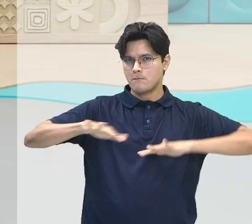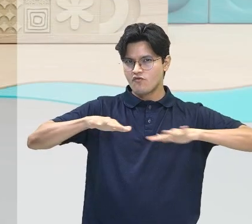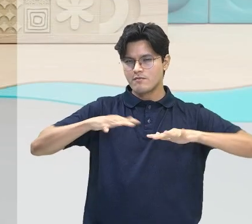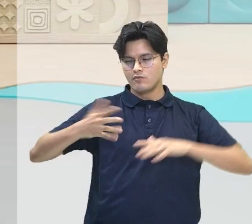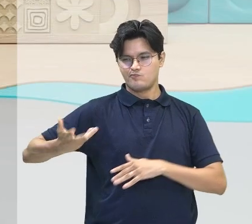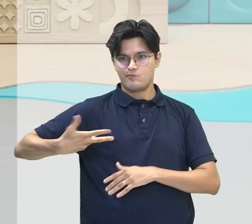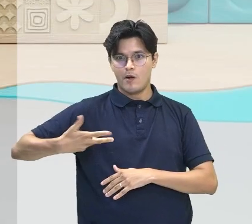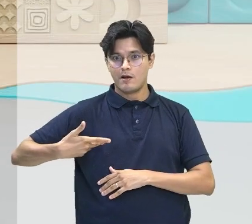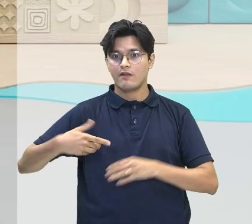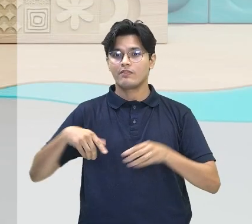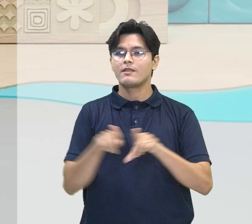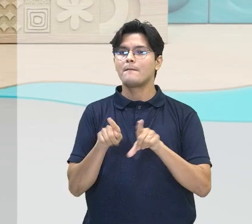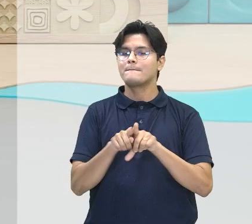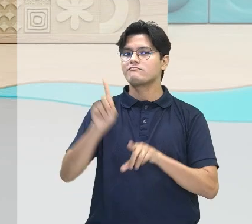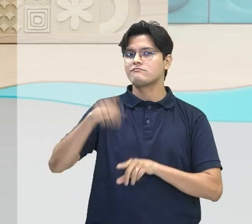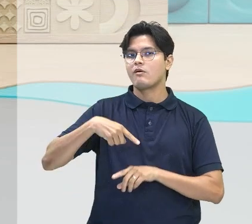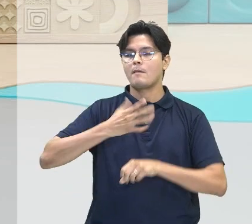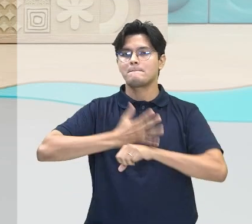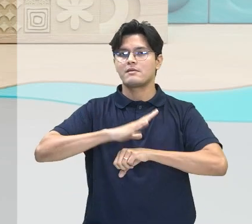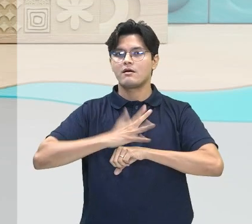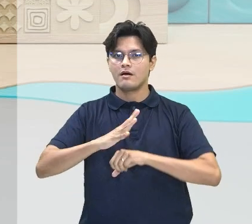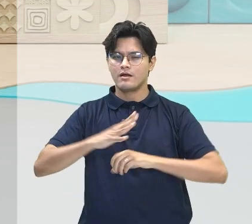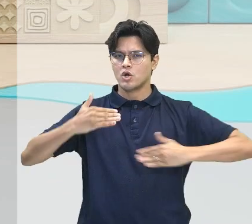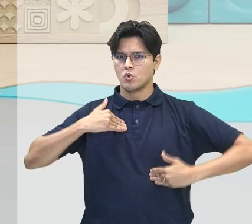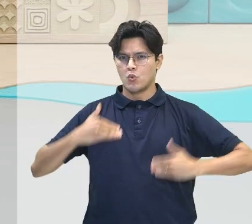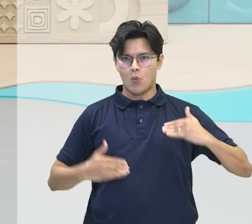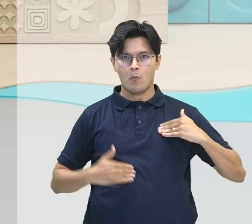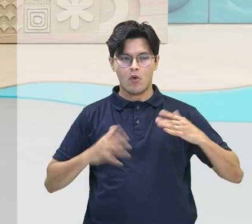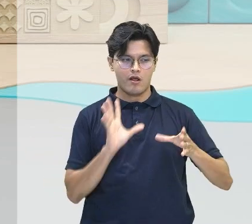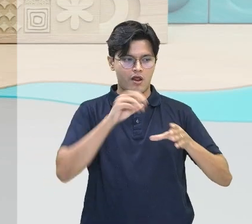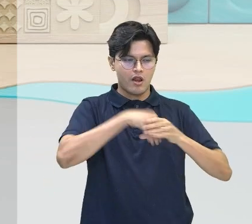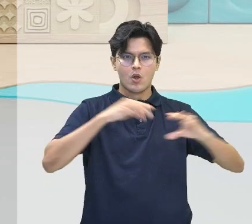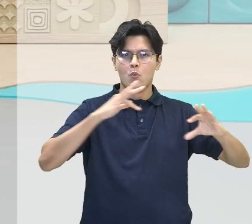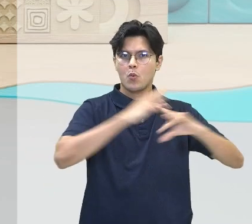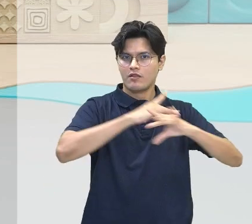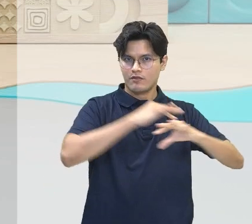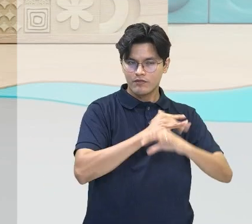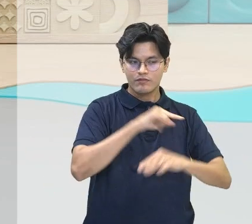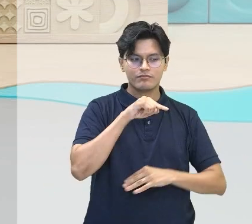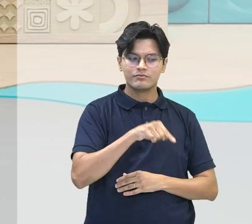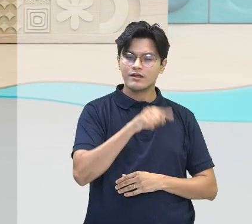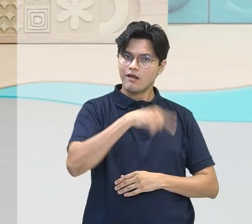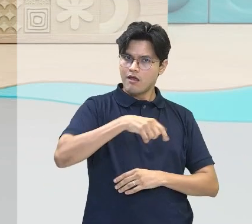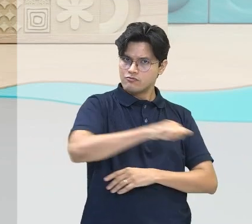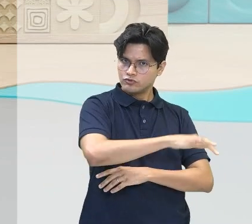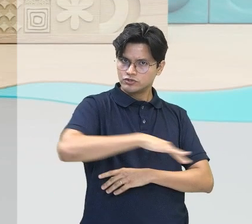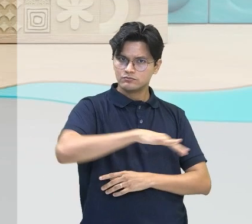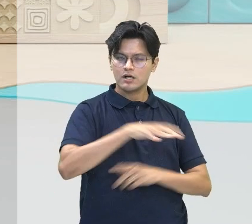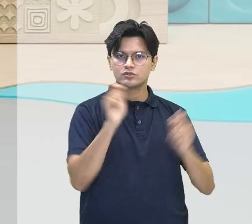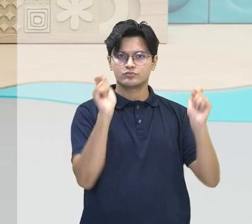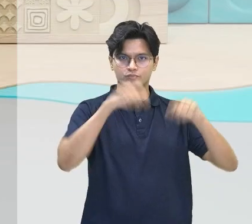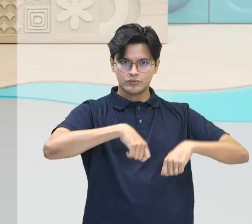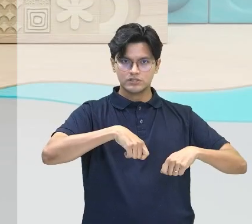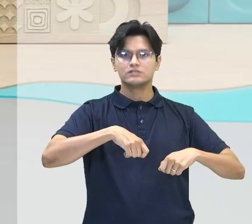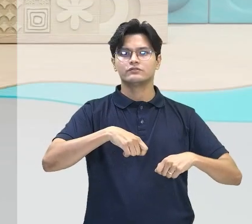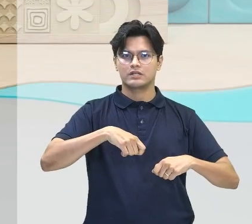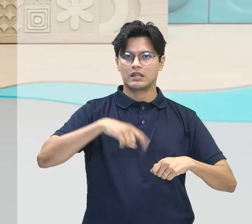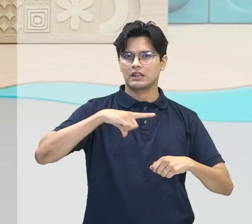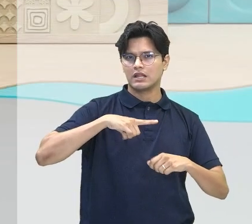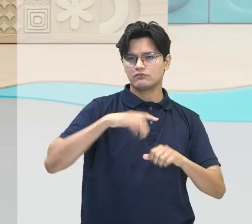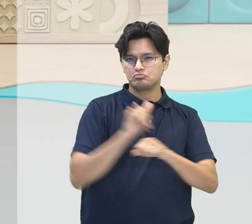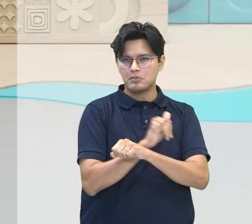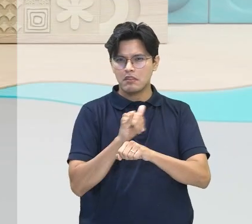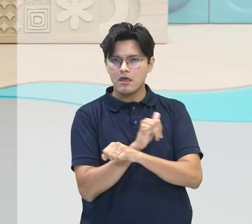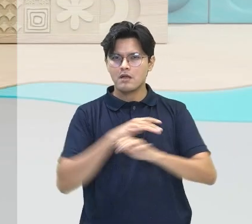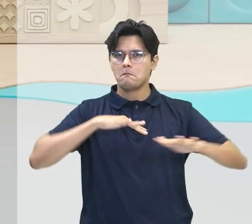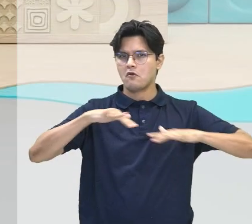que transforma a cidade em espaço de movimento, justamente porque ele adapta todas esses